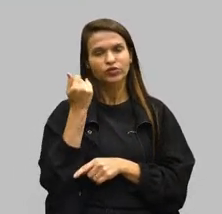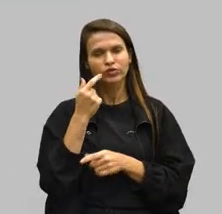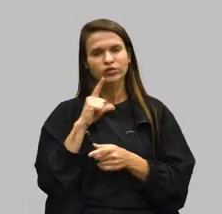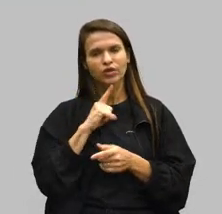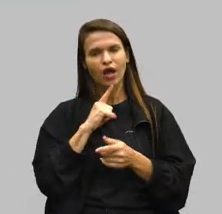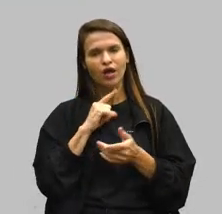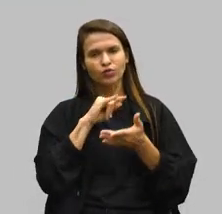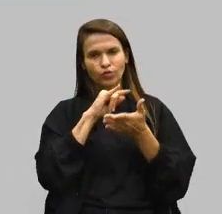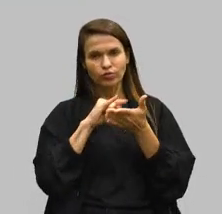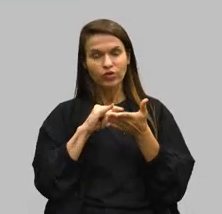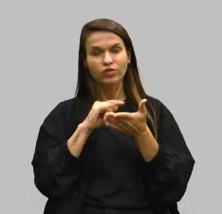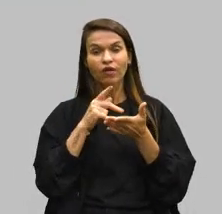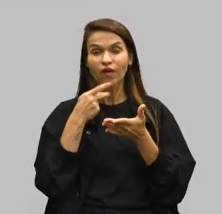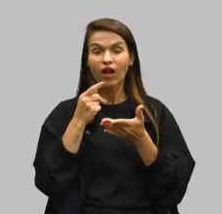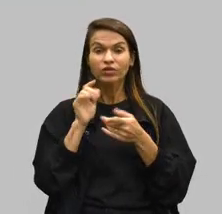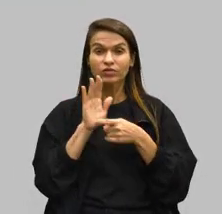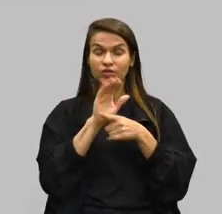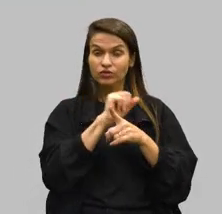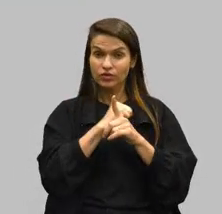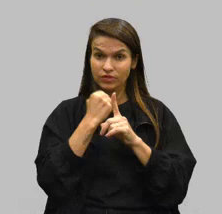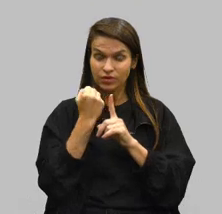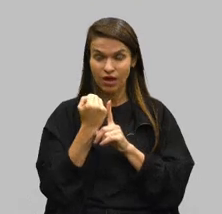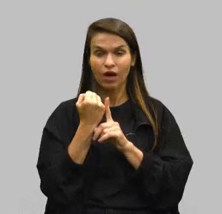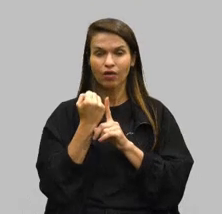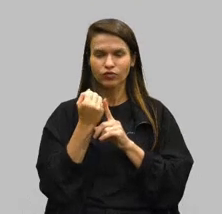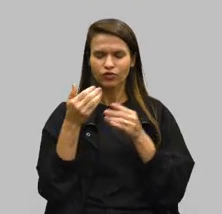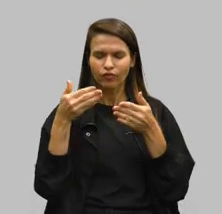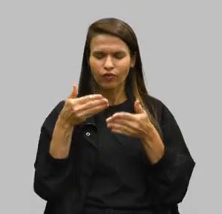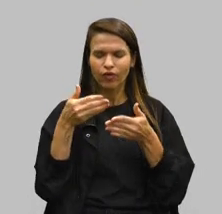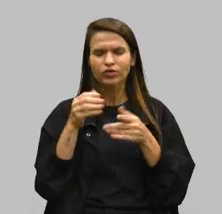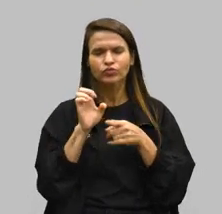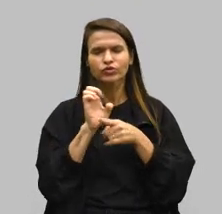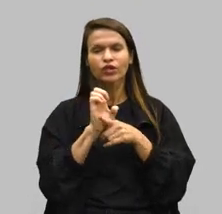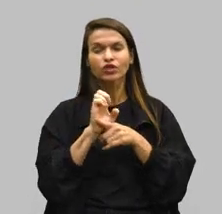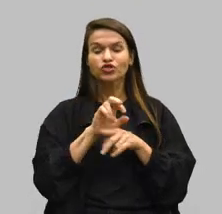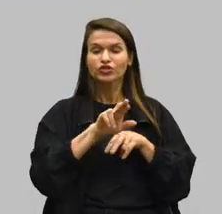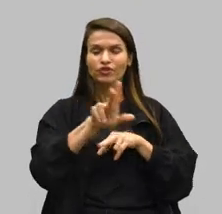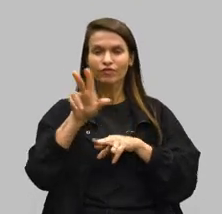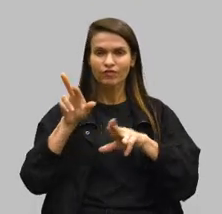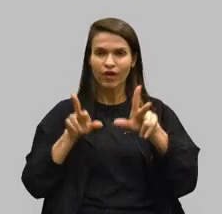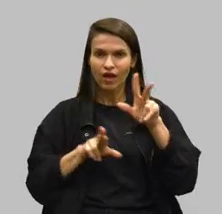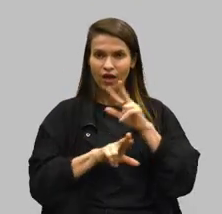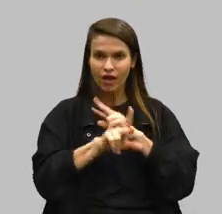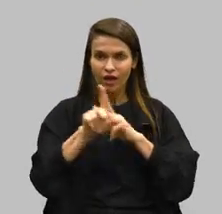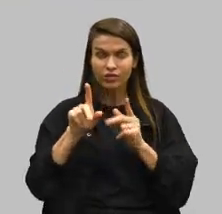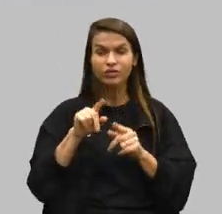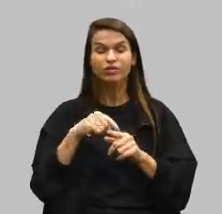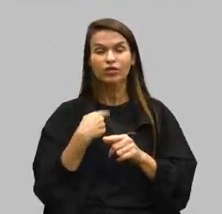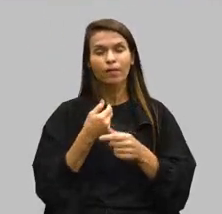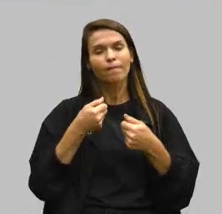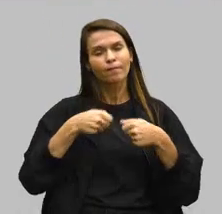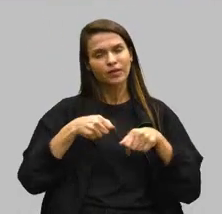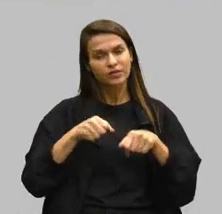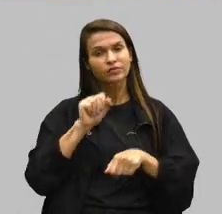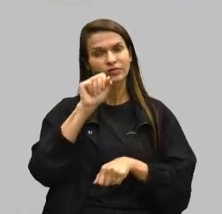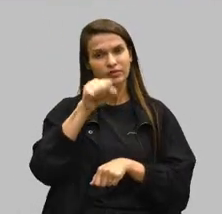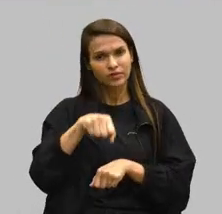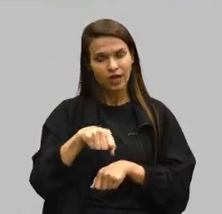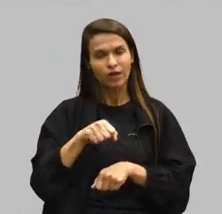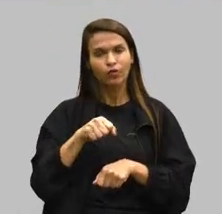que nós estamos falando de assistência social nós estamos falando de um estado diverso eh e nós estamos falando que precisamos sim